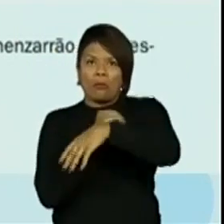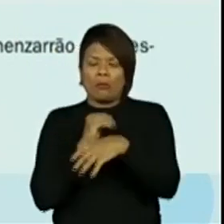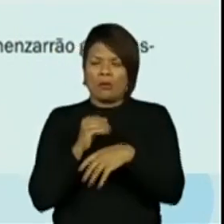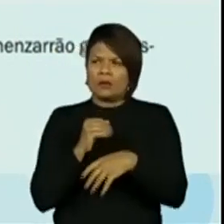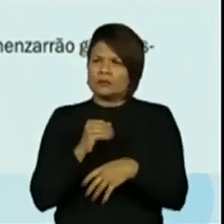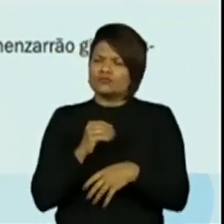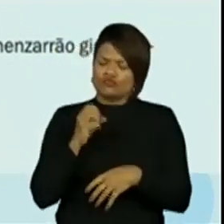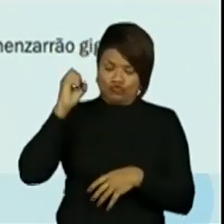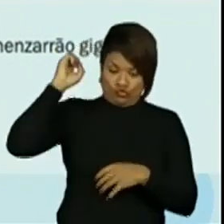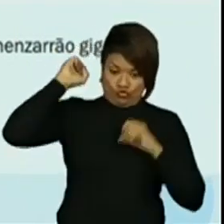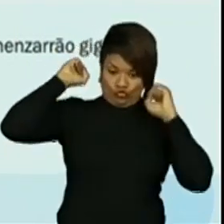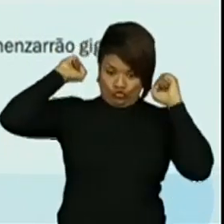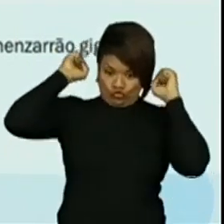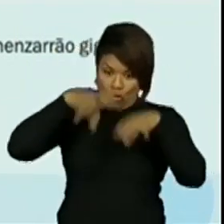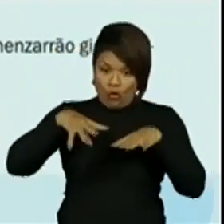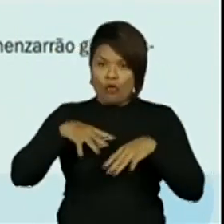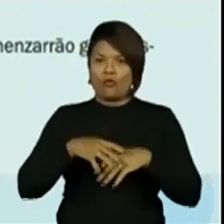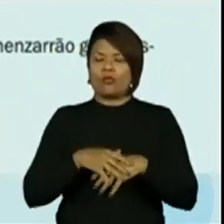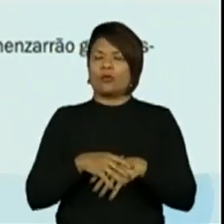Jogo!